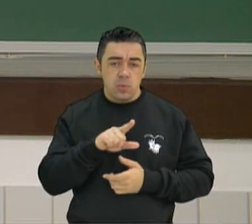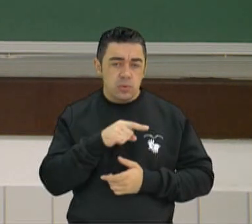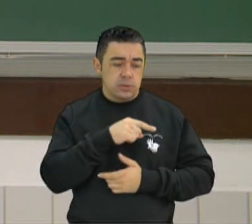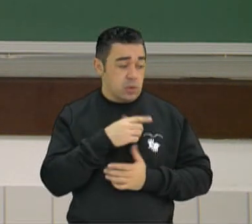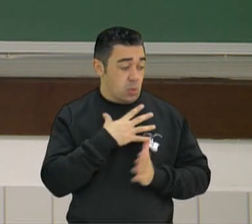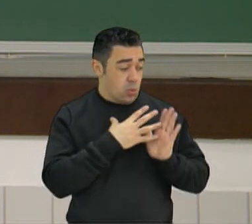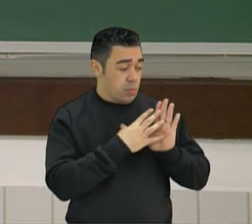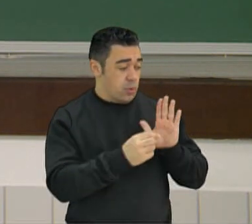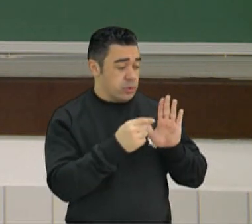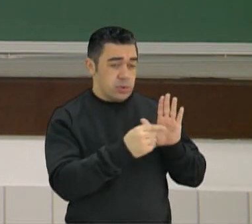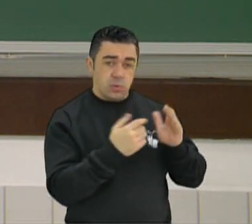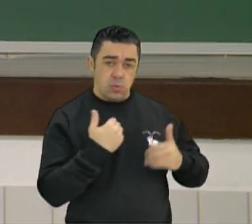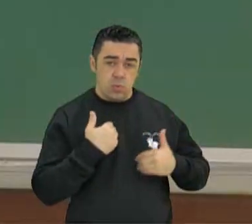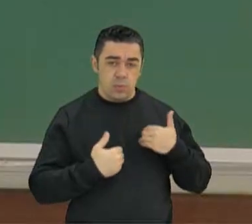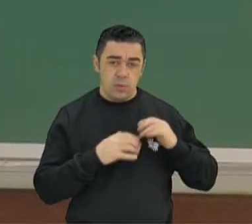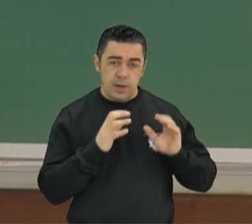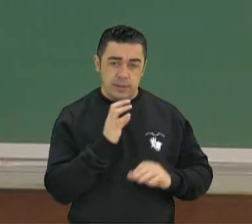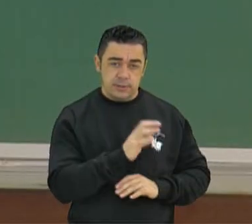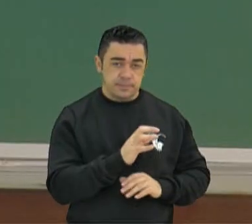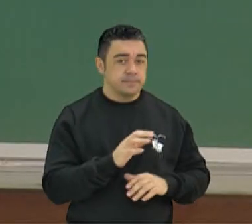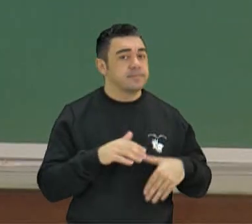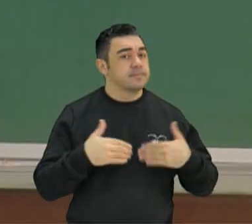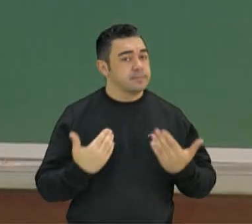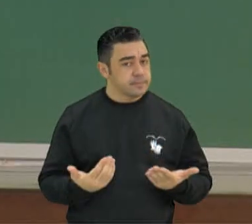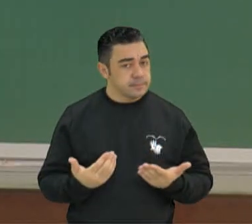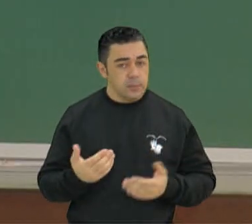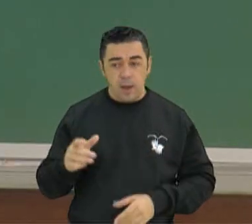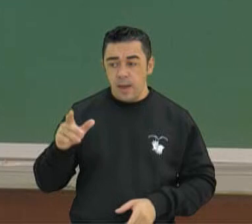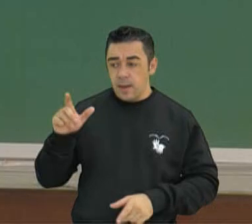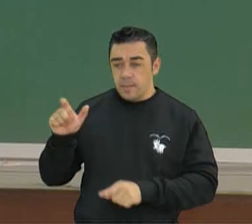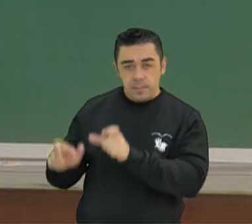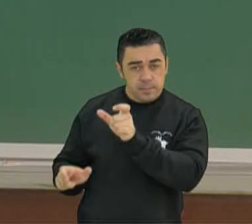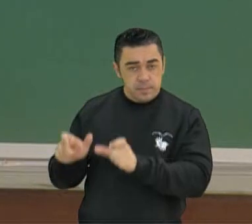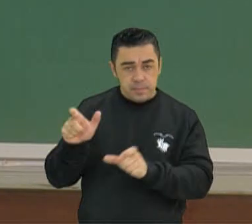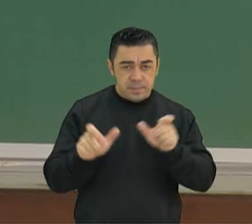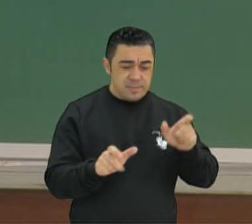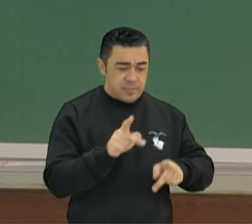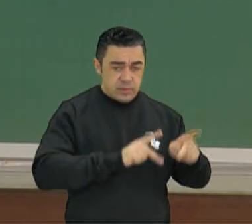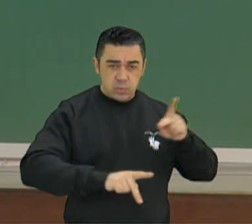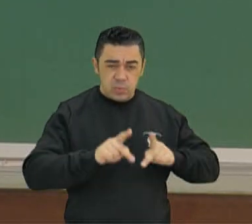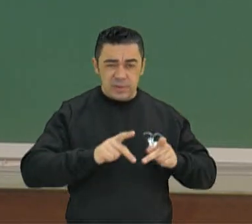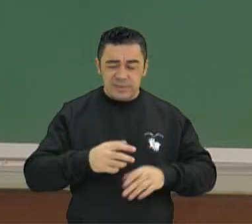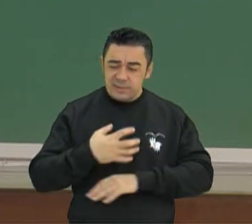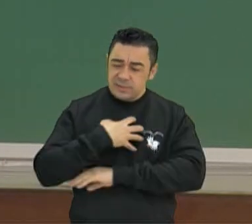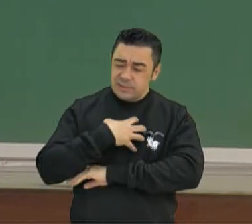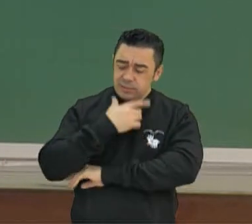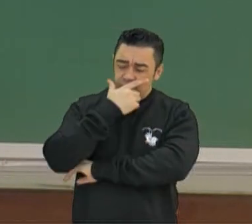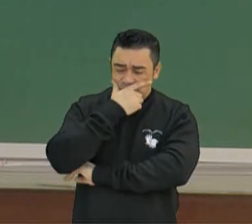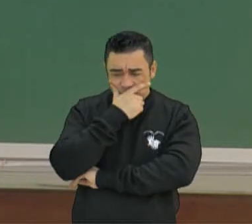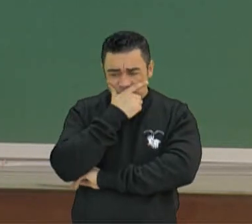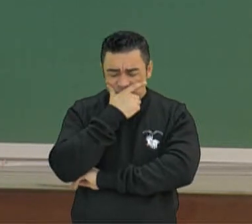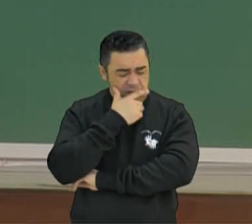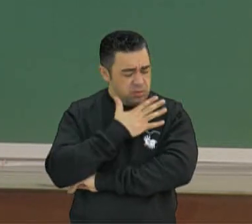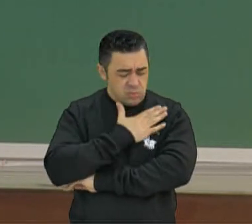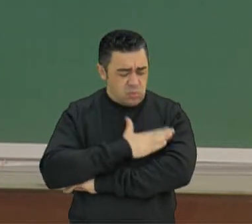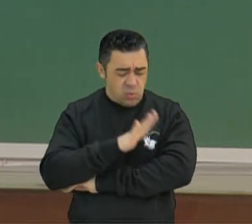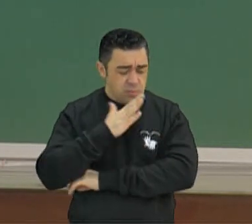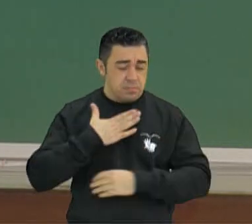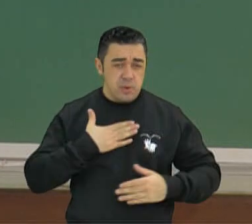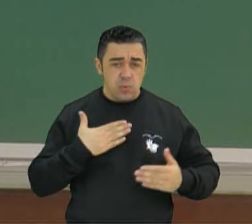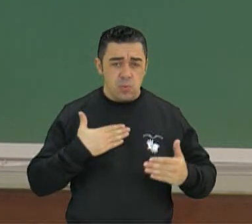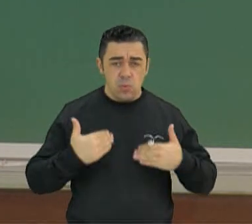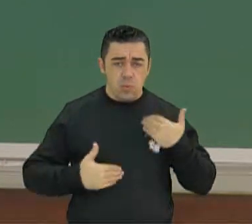se alcançar. É gerado nas pessoas uma insatisfação com a própria imagem corporal, para que